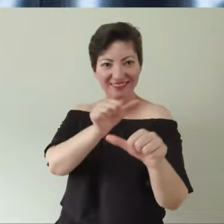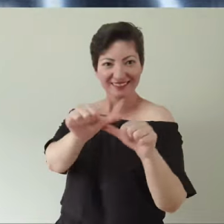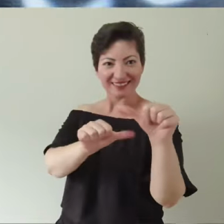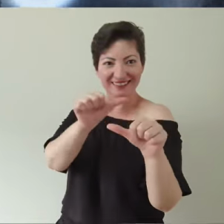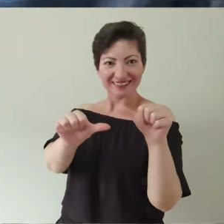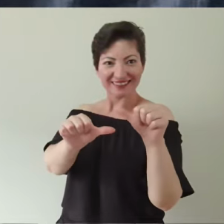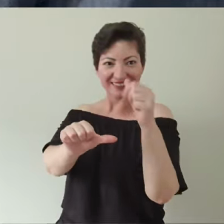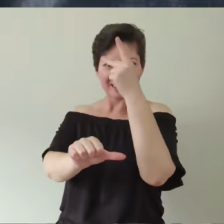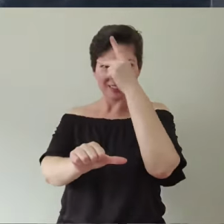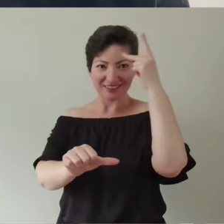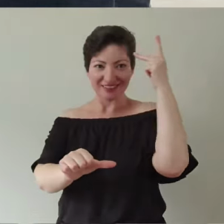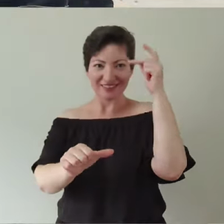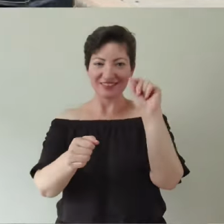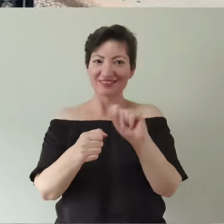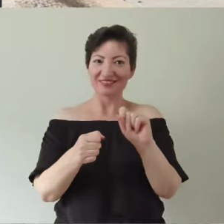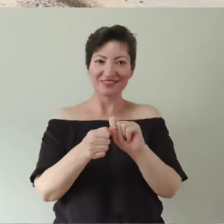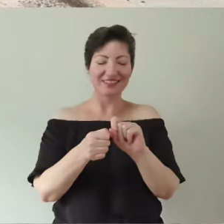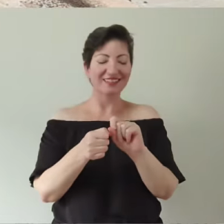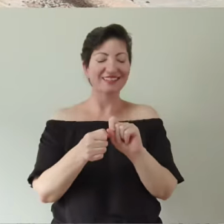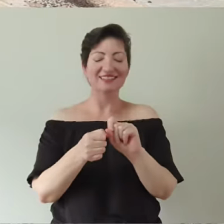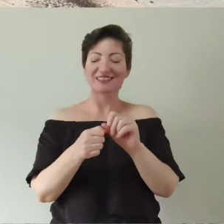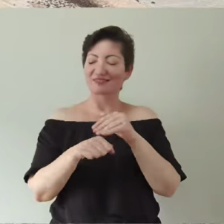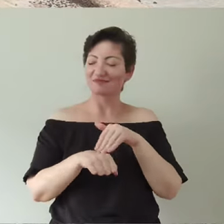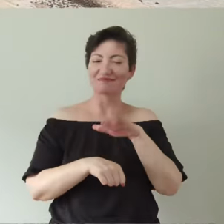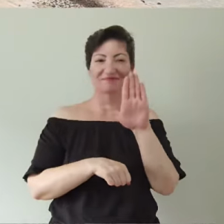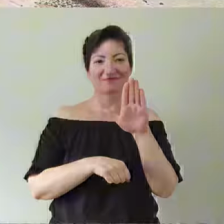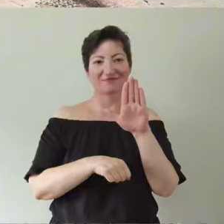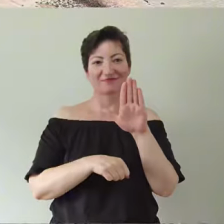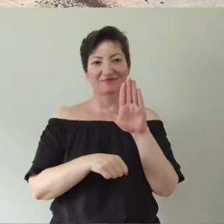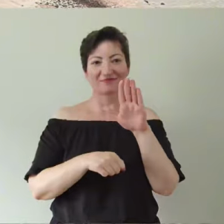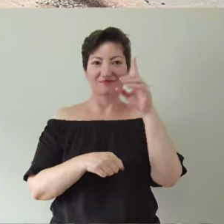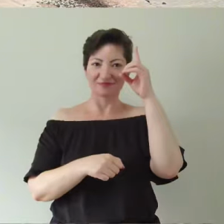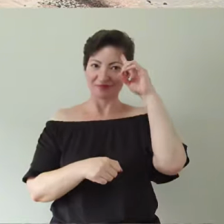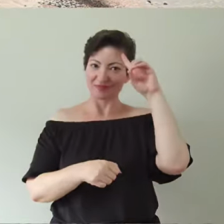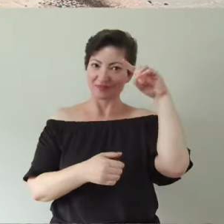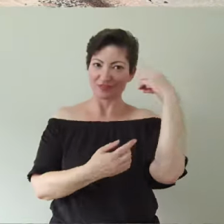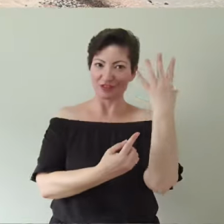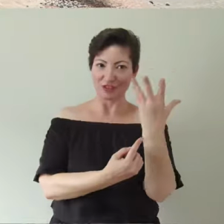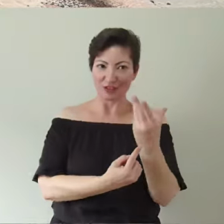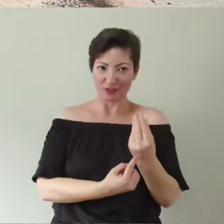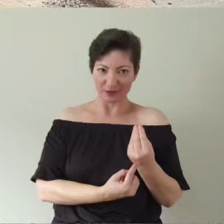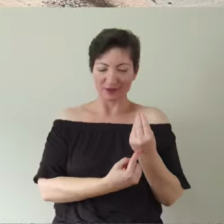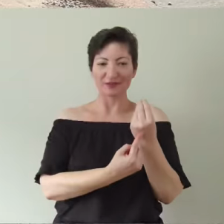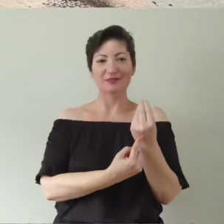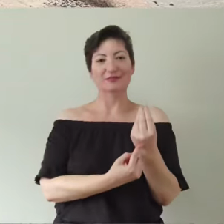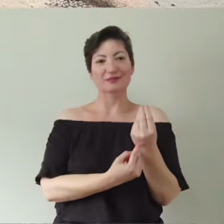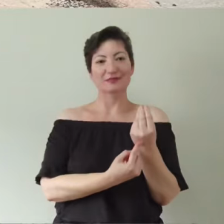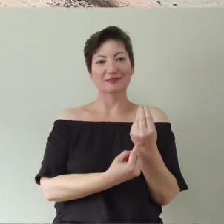Pessoas que fazem muito mais do que um dia de arte.